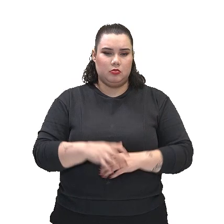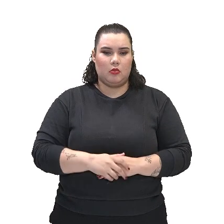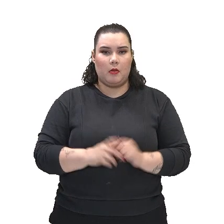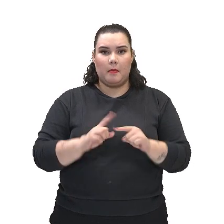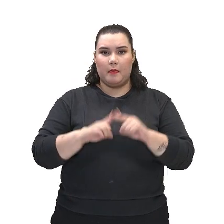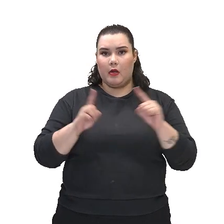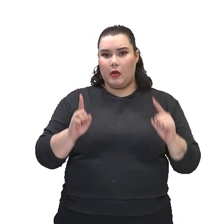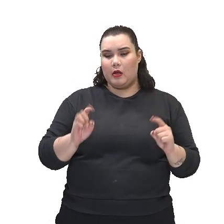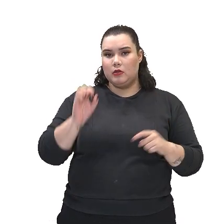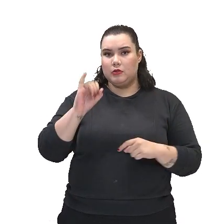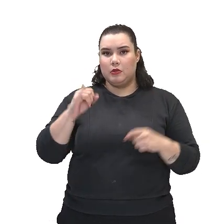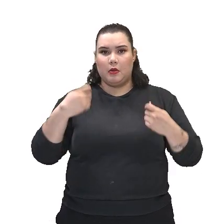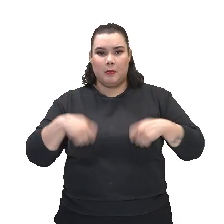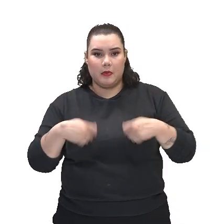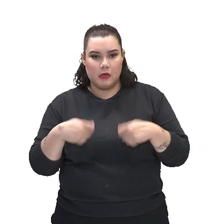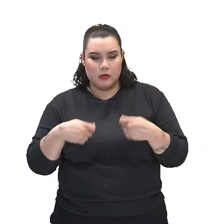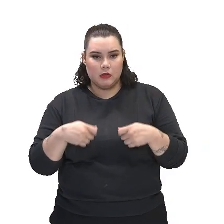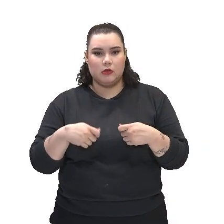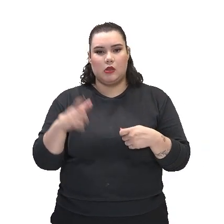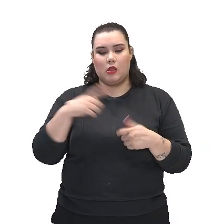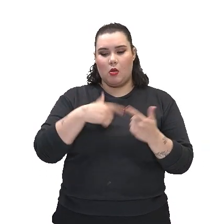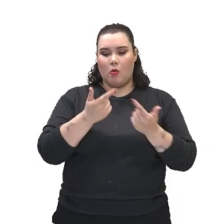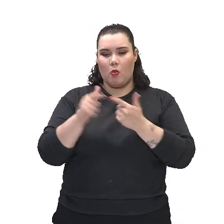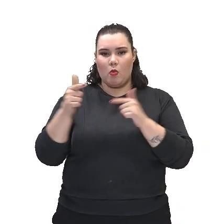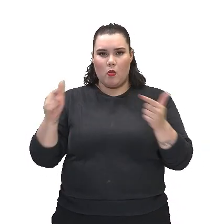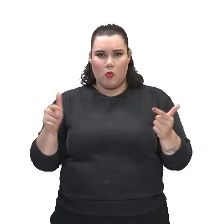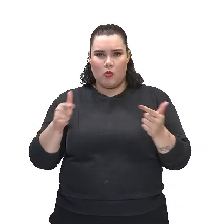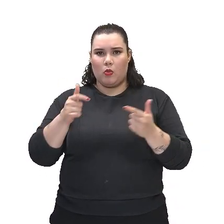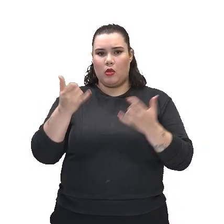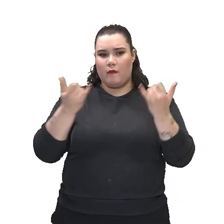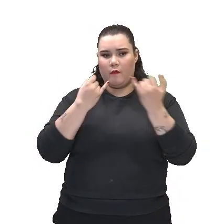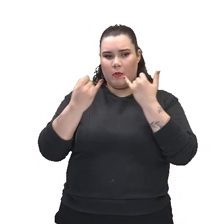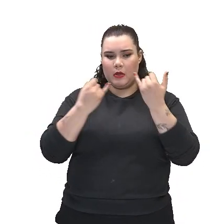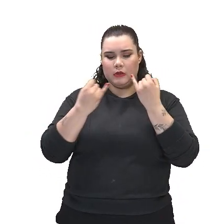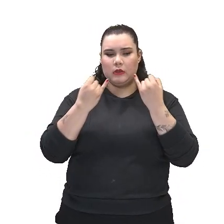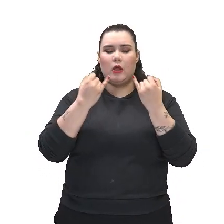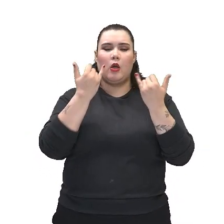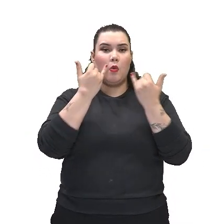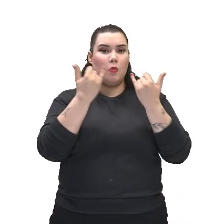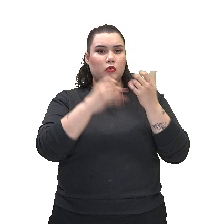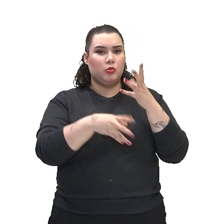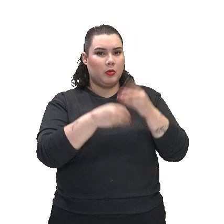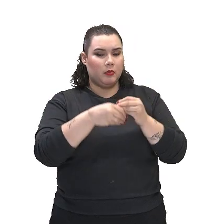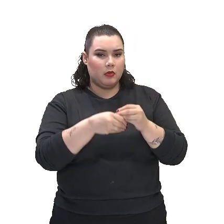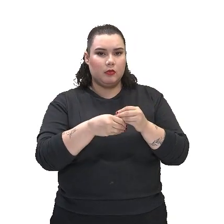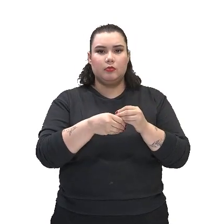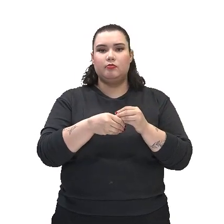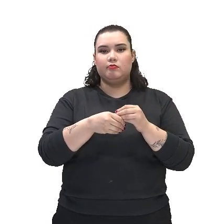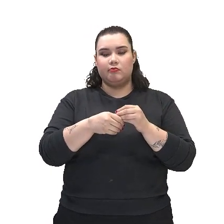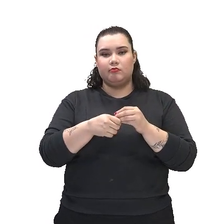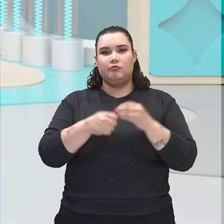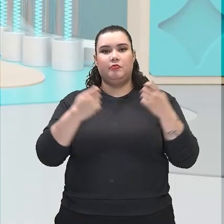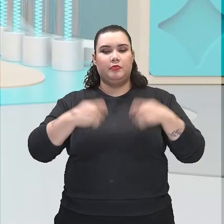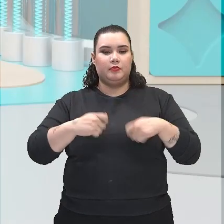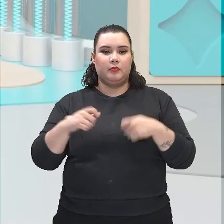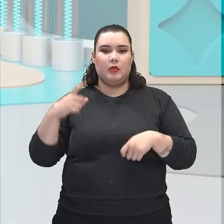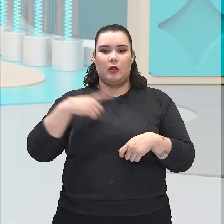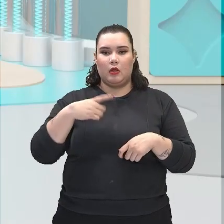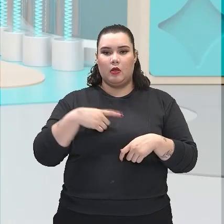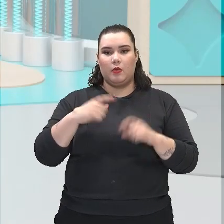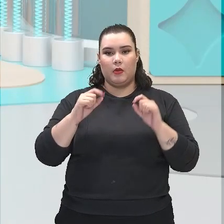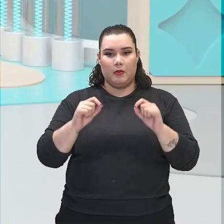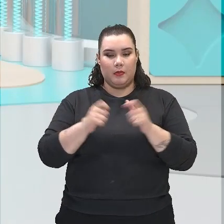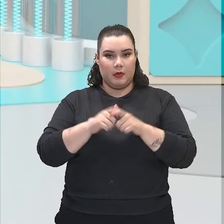Mas, se você precisa elencar mais argumentos, trazer mais questões, aí, claro, você vai ter uma seleção